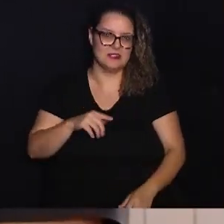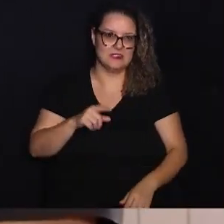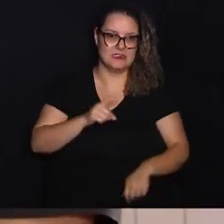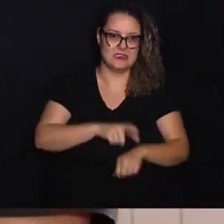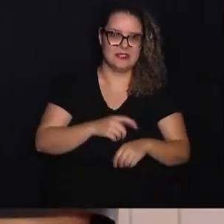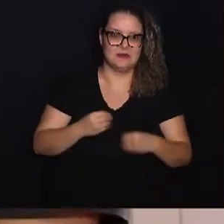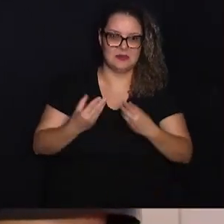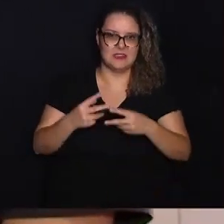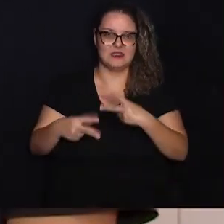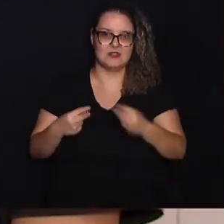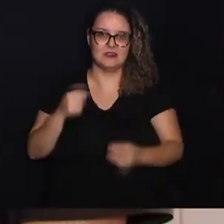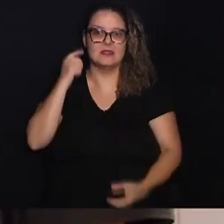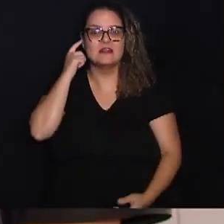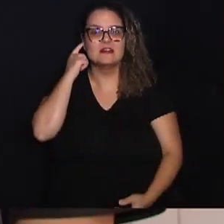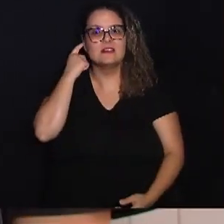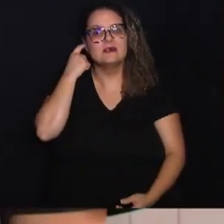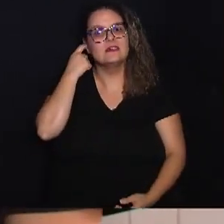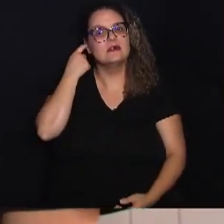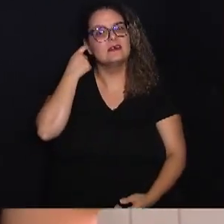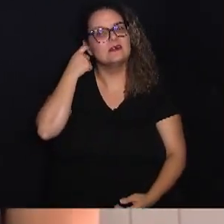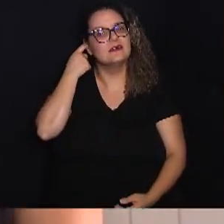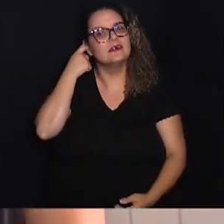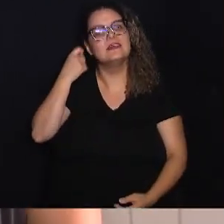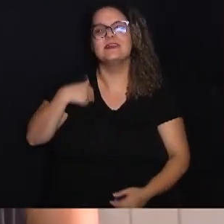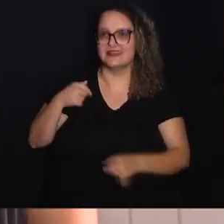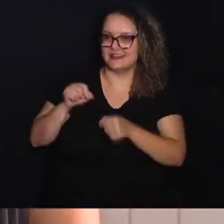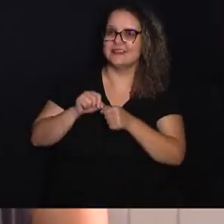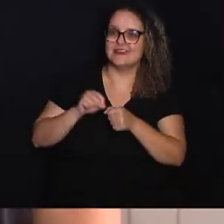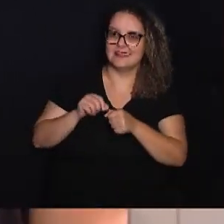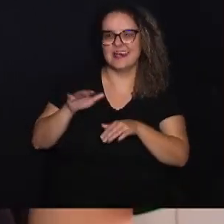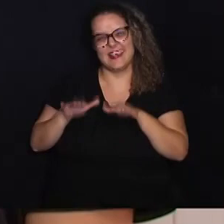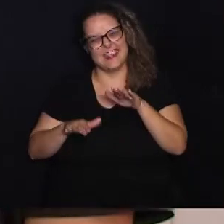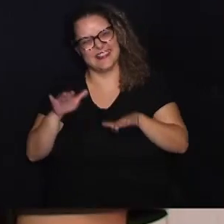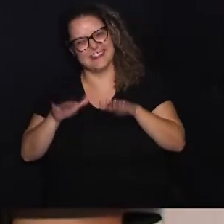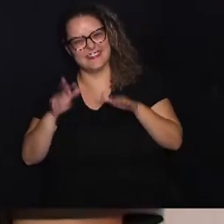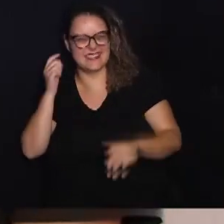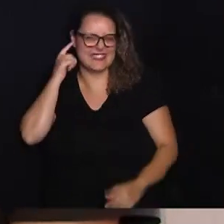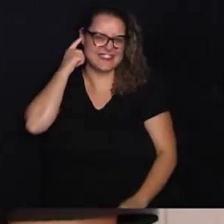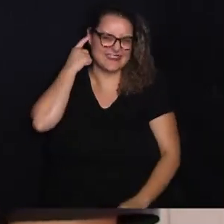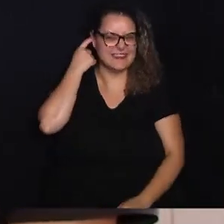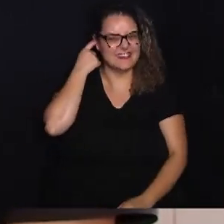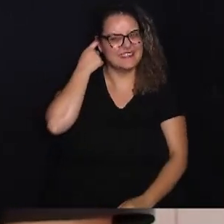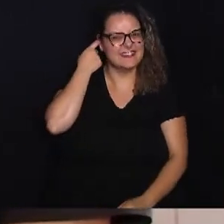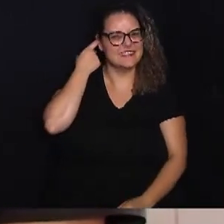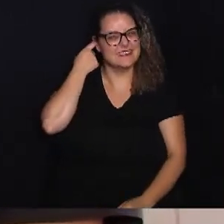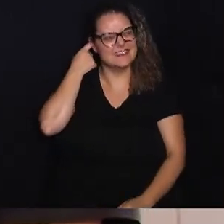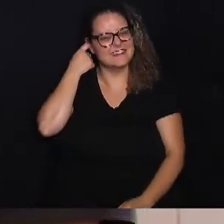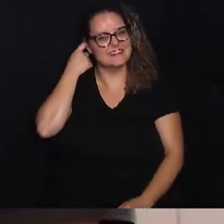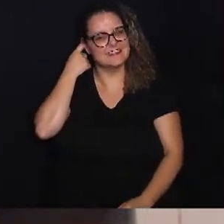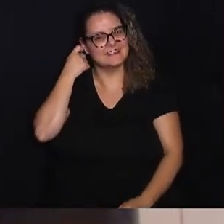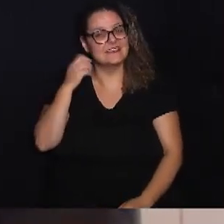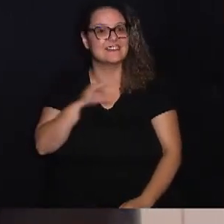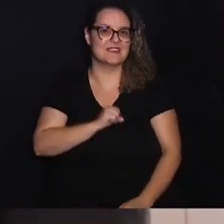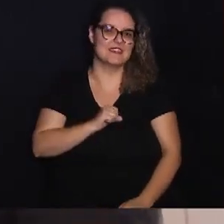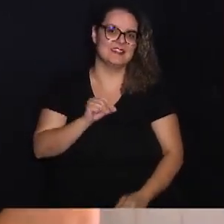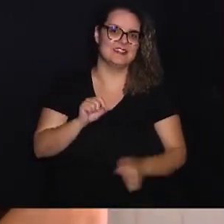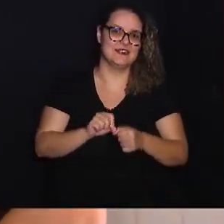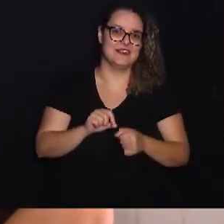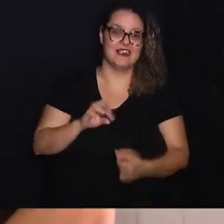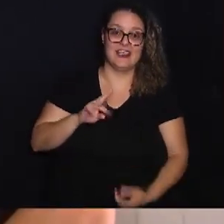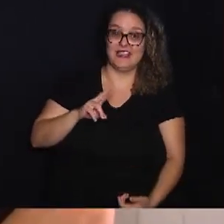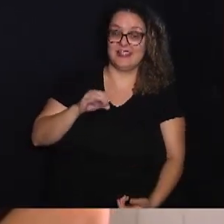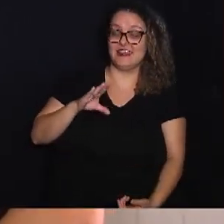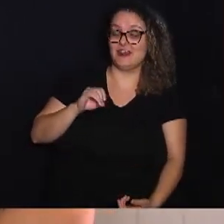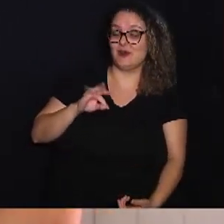presente para alguém? Eu faço. Bem de vez em quando. Faz de vez em quando? O que você gosta de fazer, Ana? Tricô.